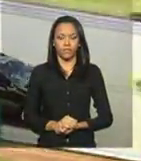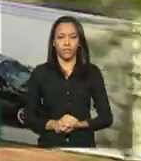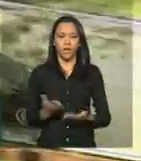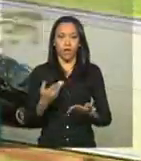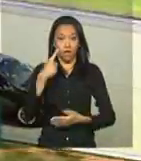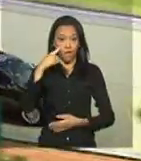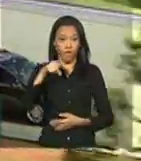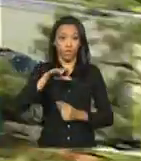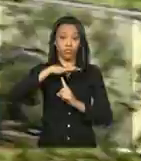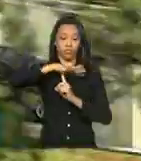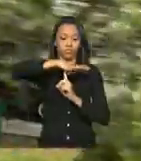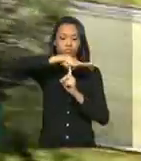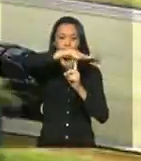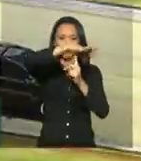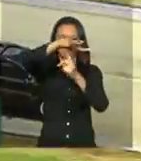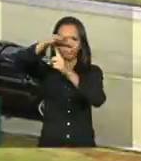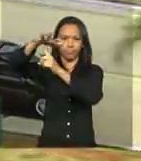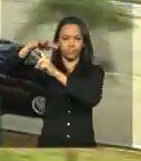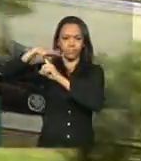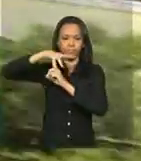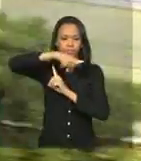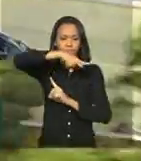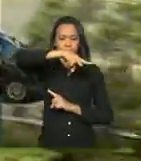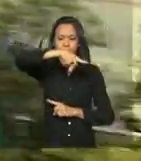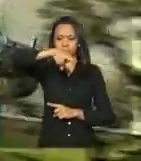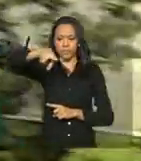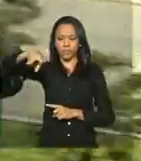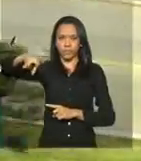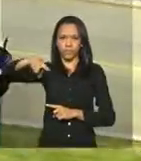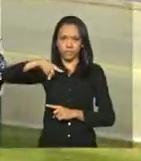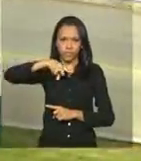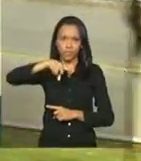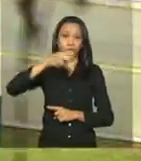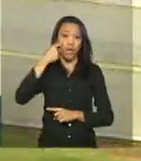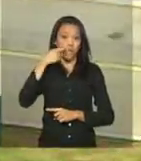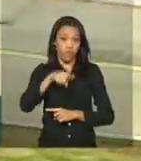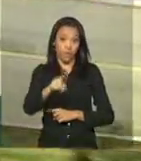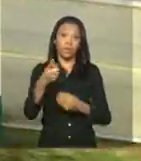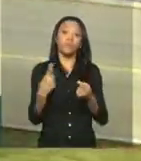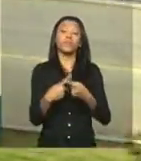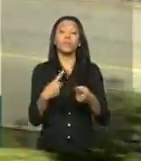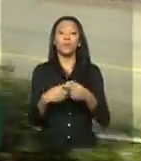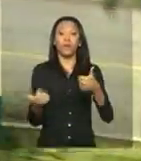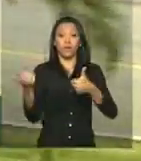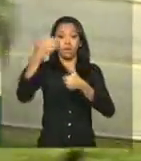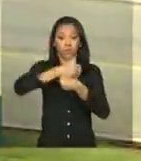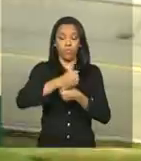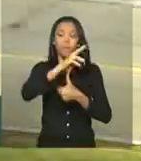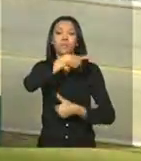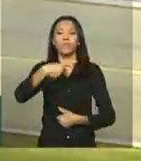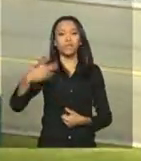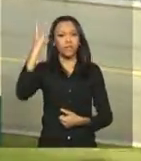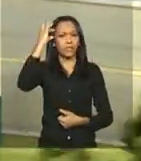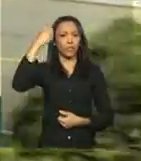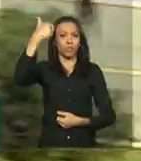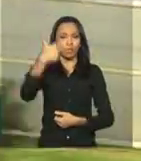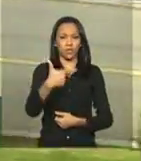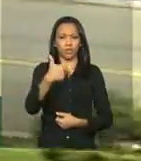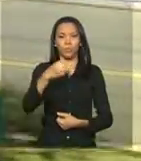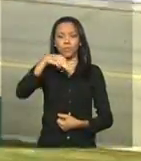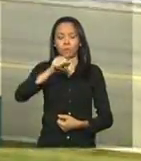Imagens aéreas do helicóptero do pool de emissoras na cobertura da cerimônia de posse da presidenta Dilma Rousseff para o seu segundo